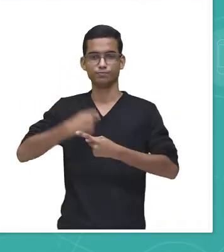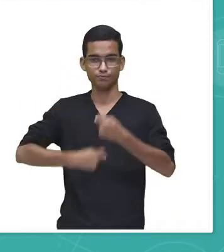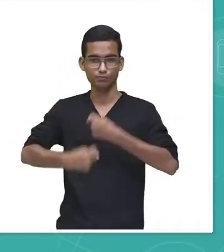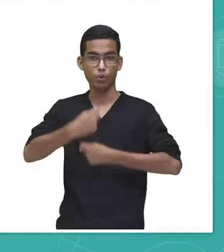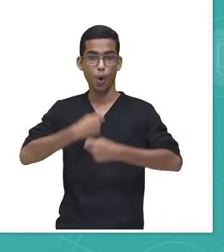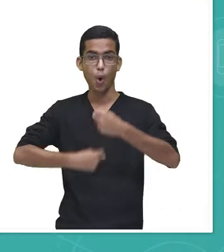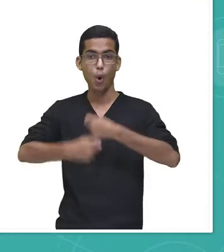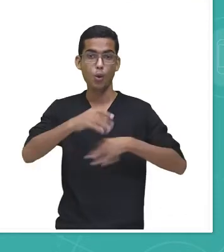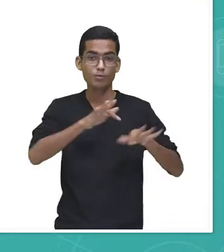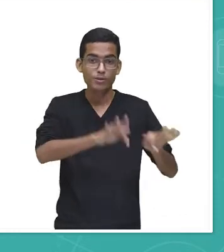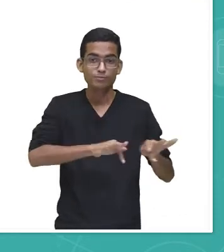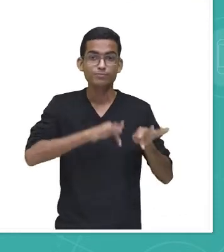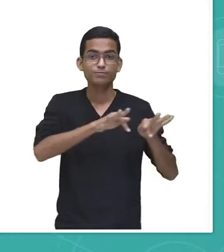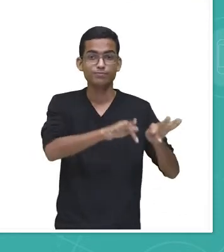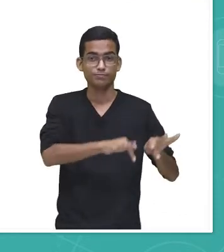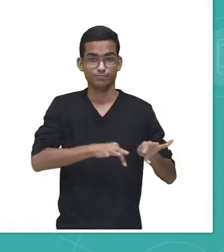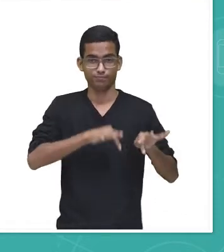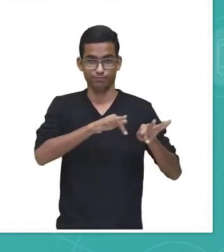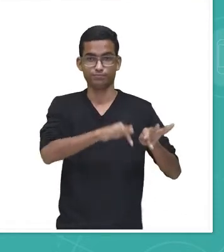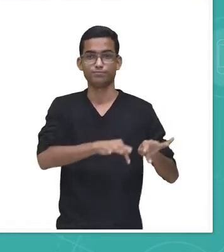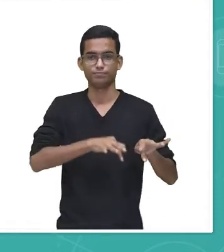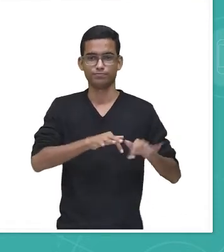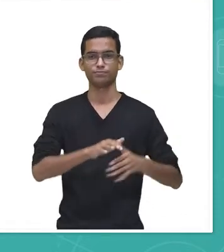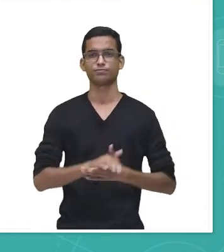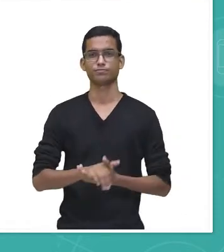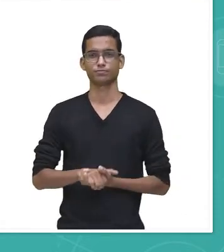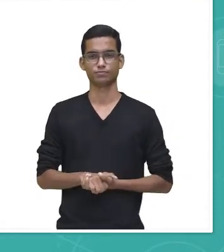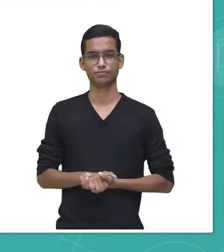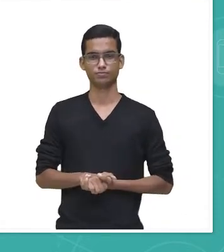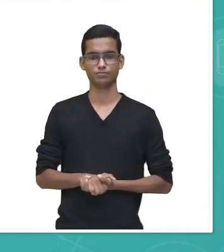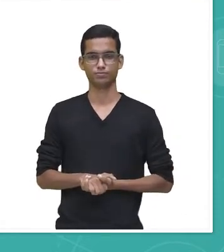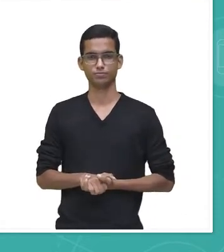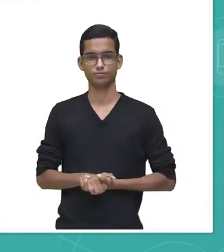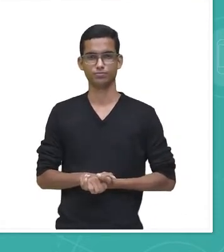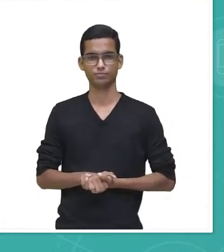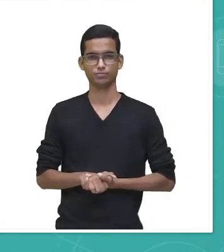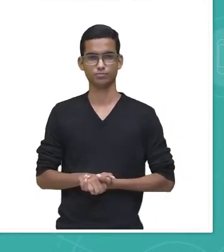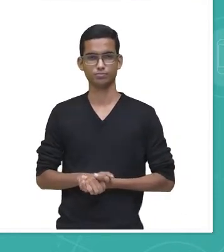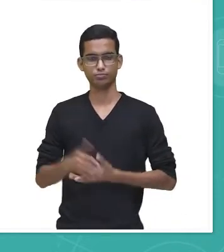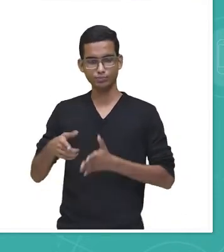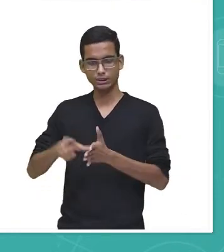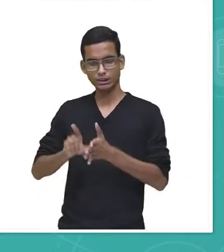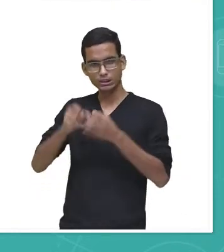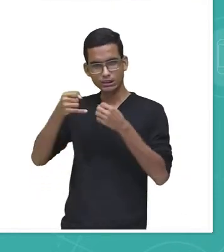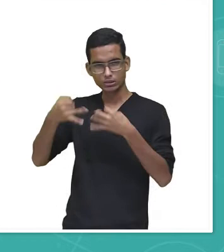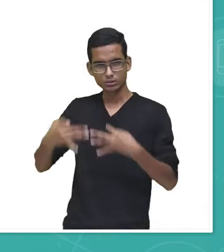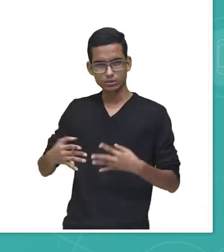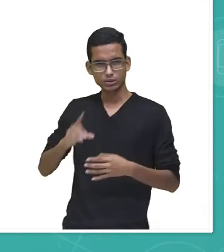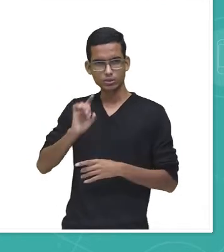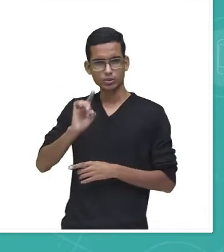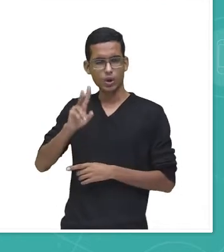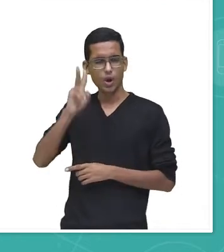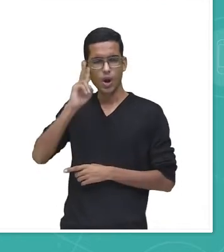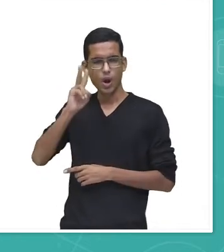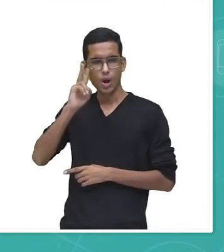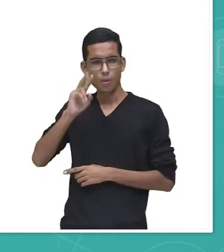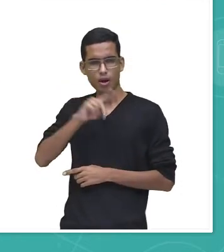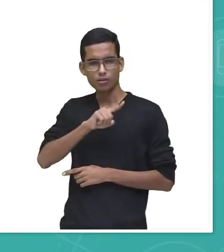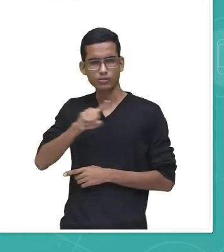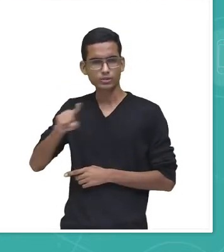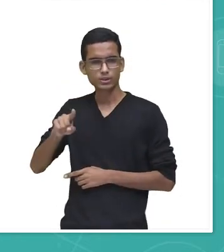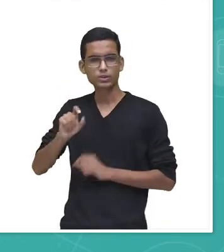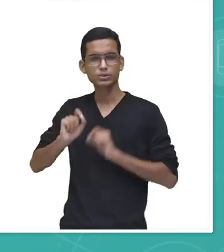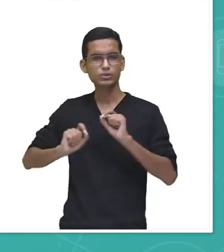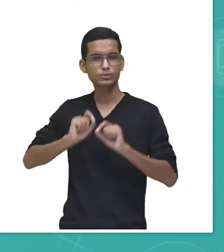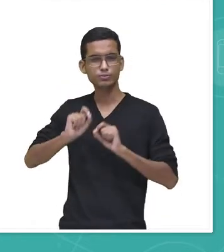questão financeira em termos de feudalismo. Antes de eu iniciar essa situação do feudalismo, eu quero só trazer uma lembrança a vocês,